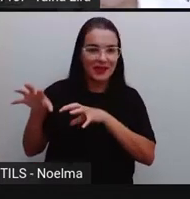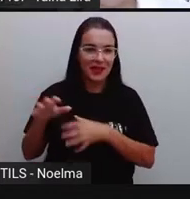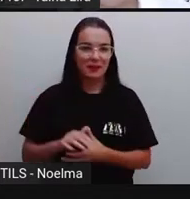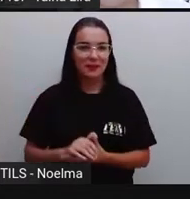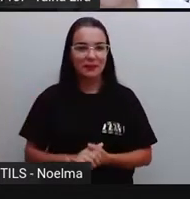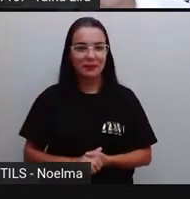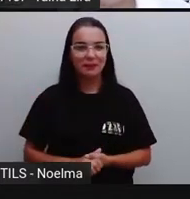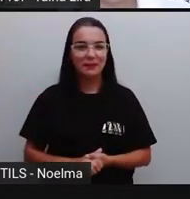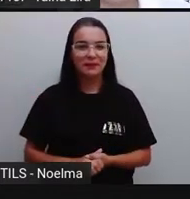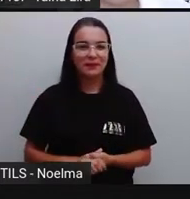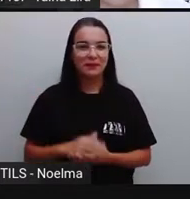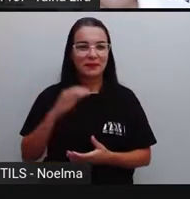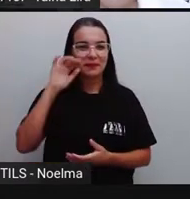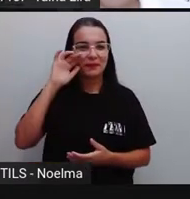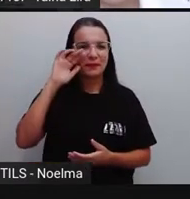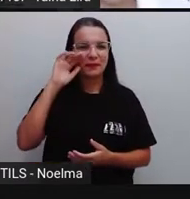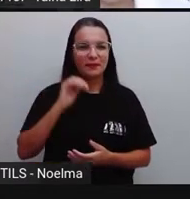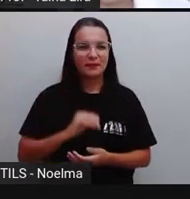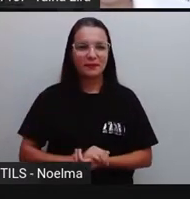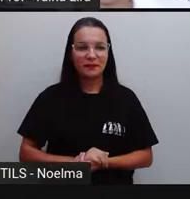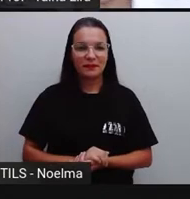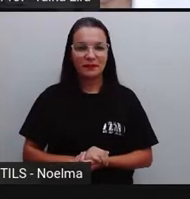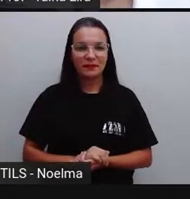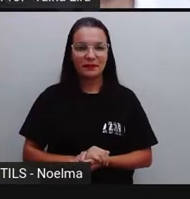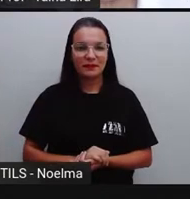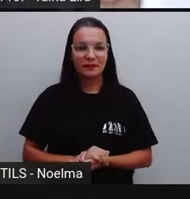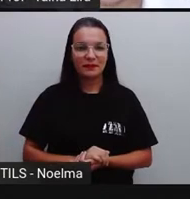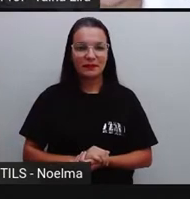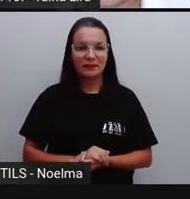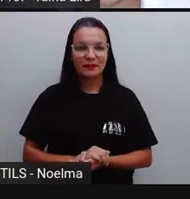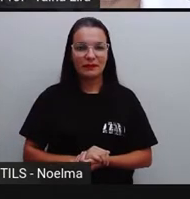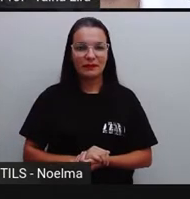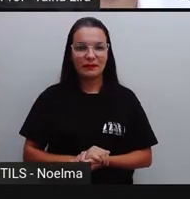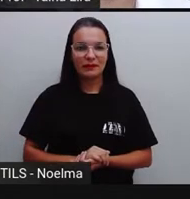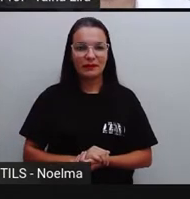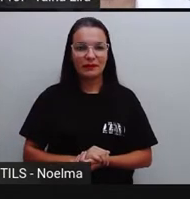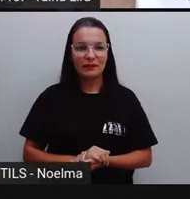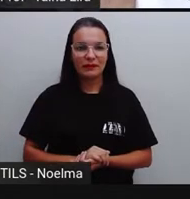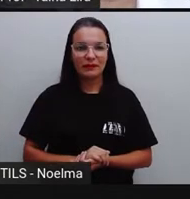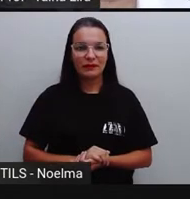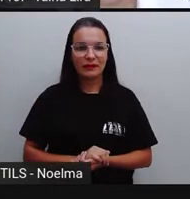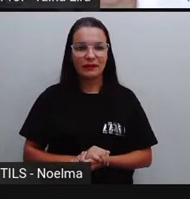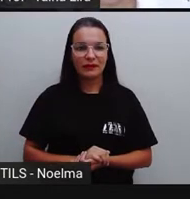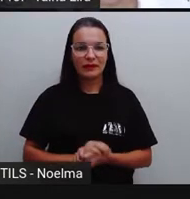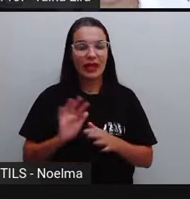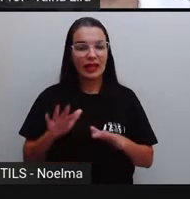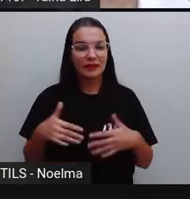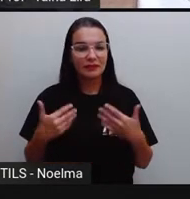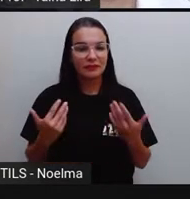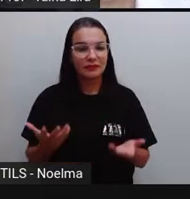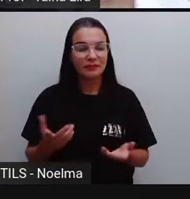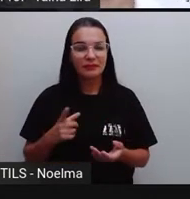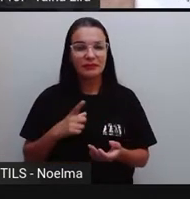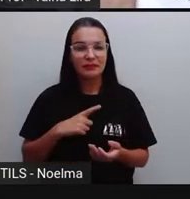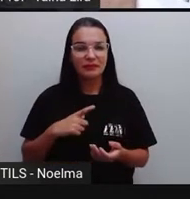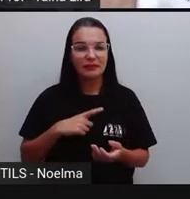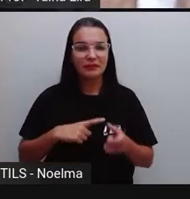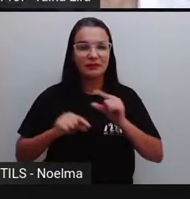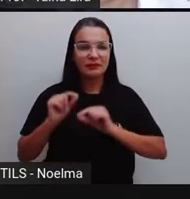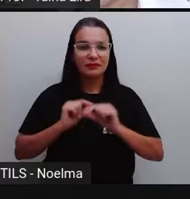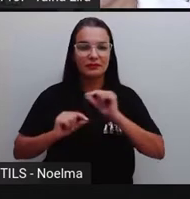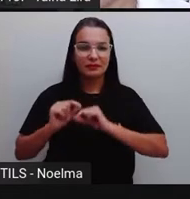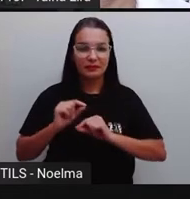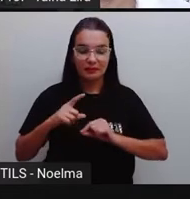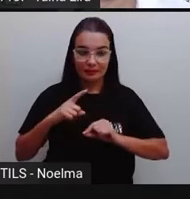Que no caso aqui o Subway, certo? Então, são cartazes aí, nesse caso, que tem